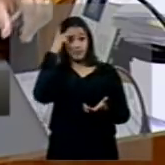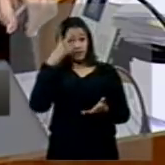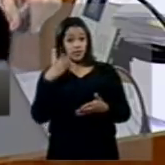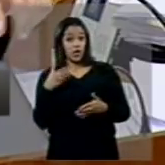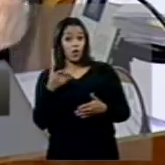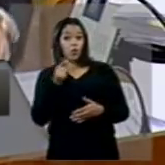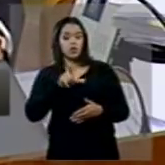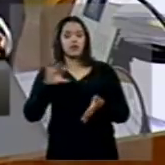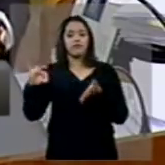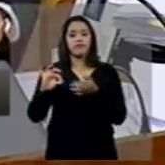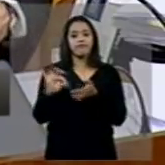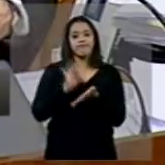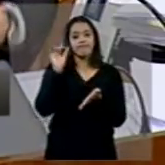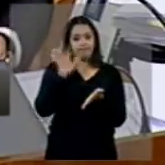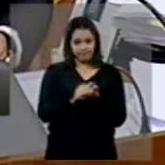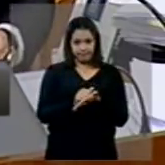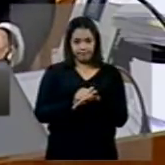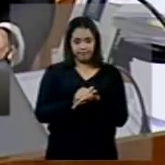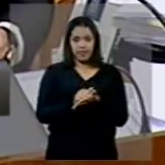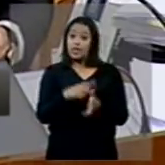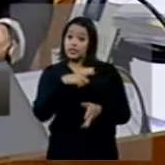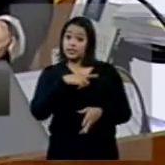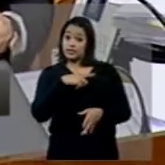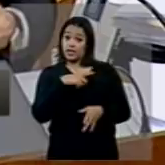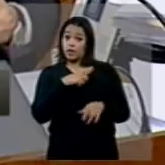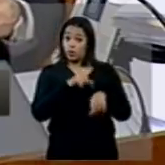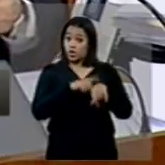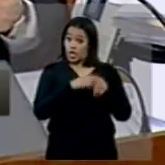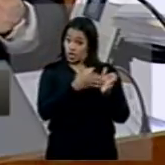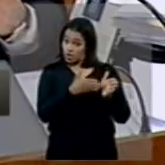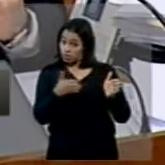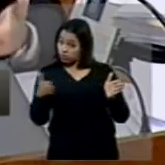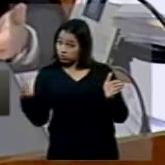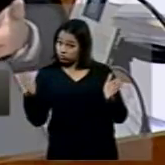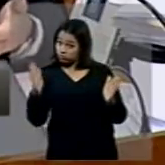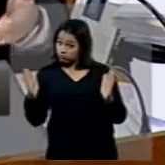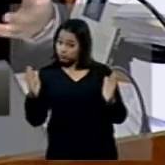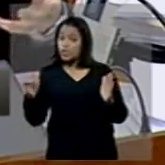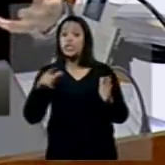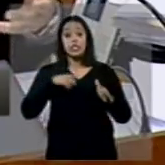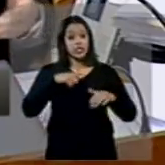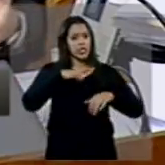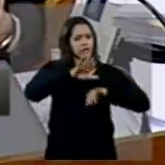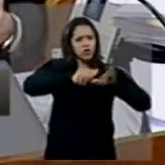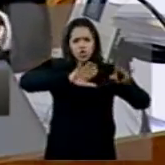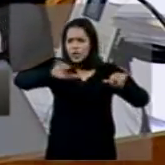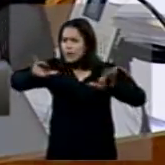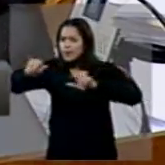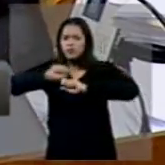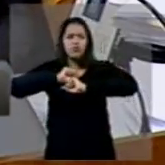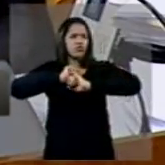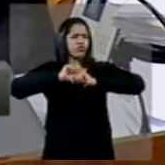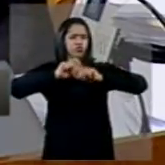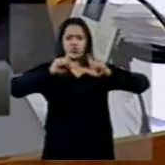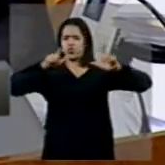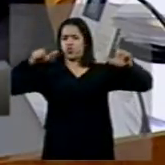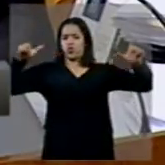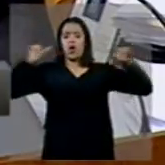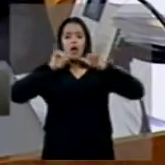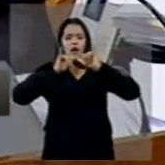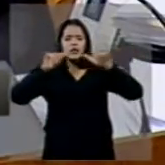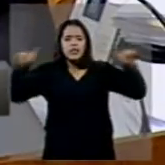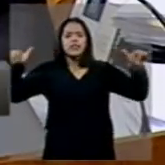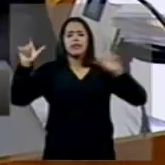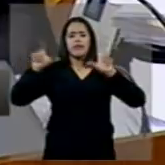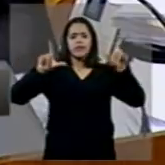se recadastrar. Tiveram prazo, houve um chamamento amplo pela